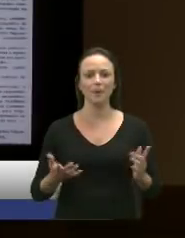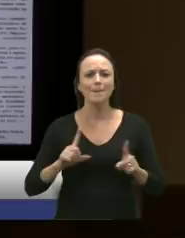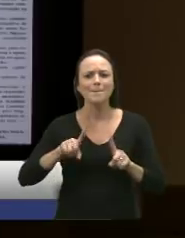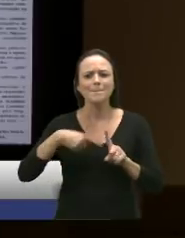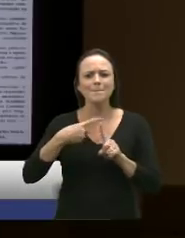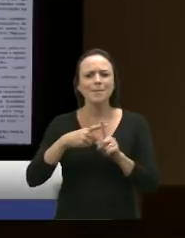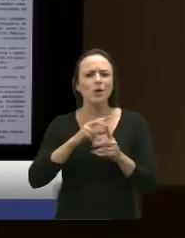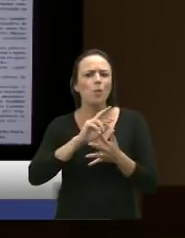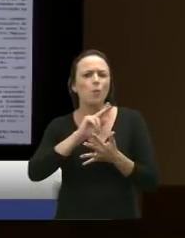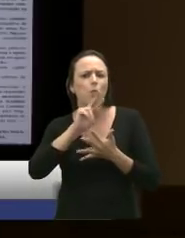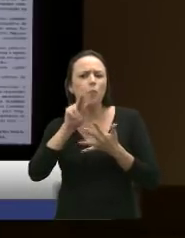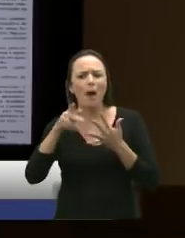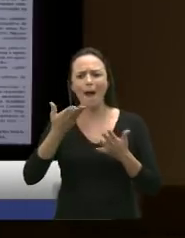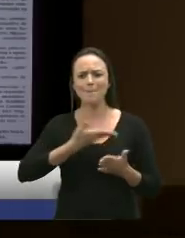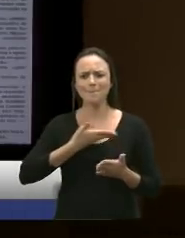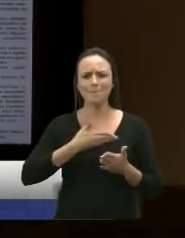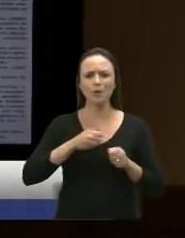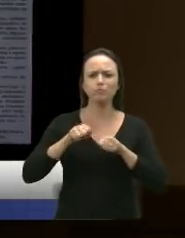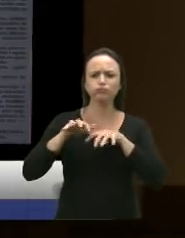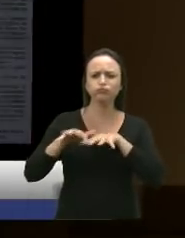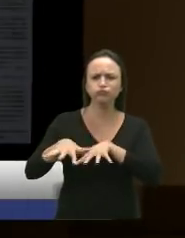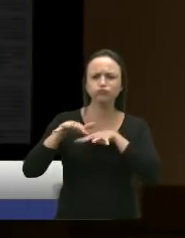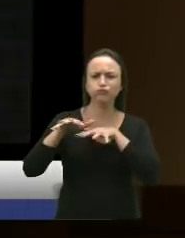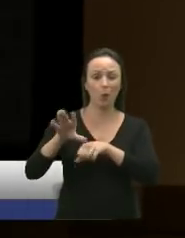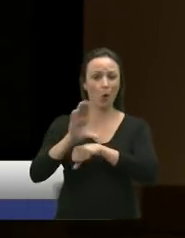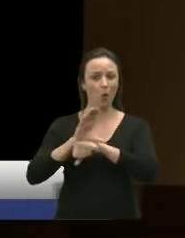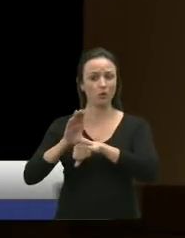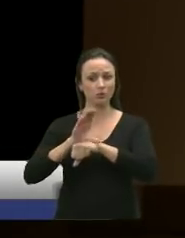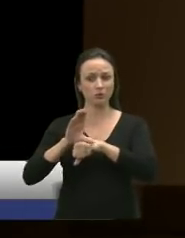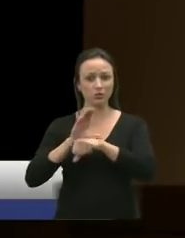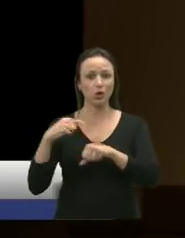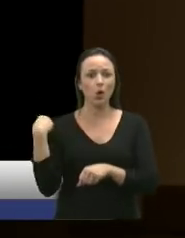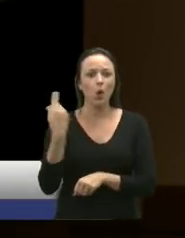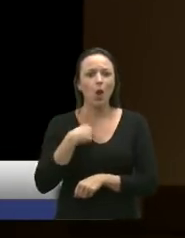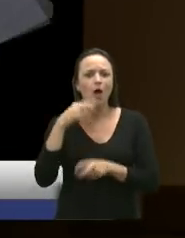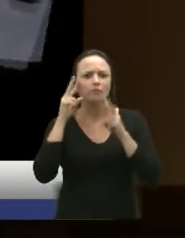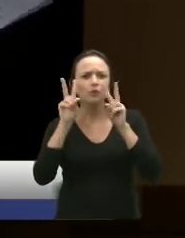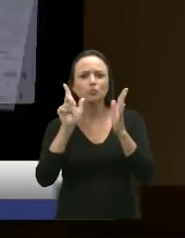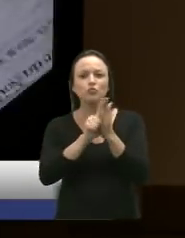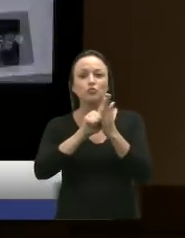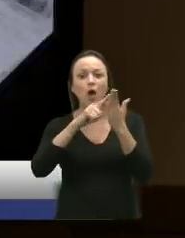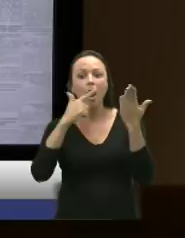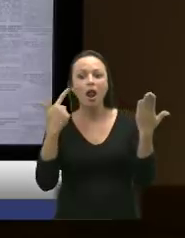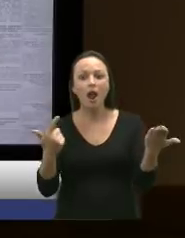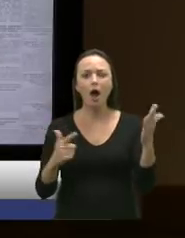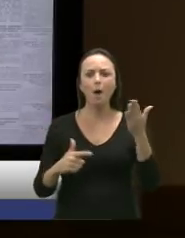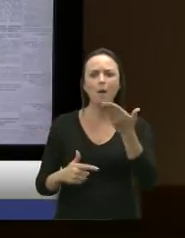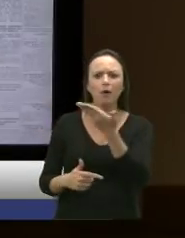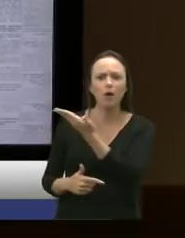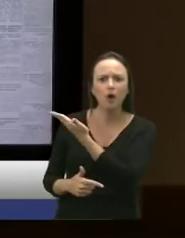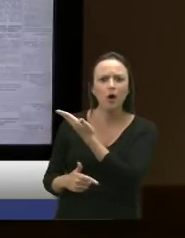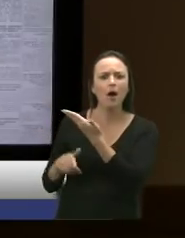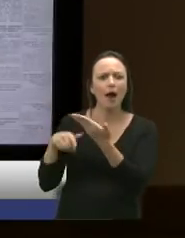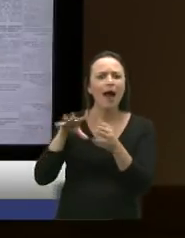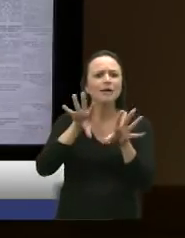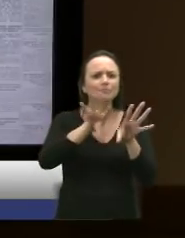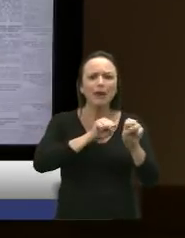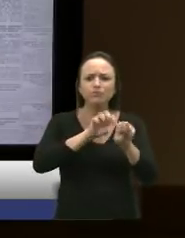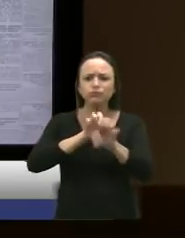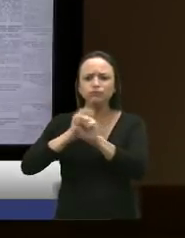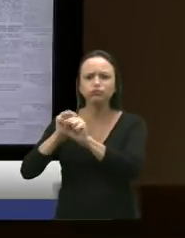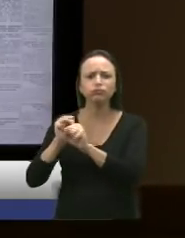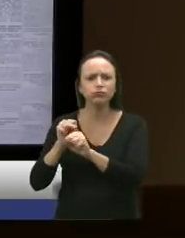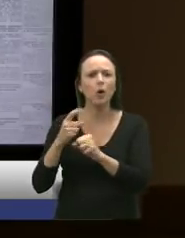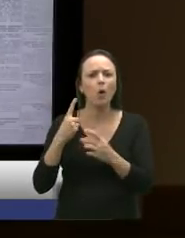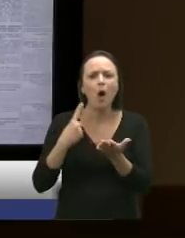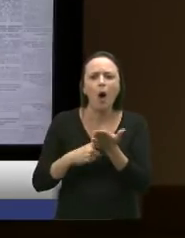outros estados entusiasmados pelo movimento constitucionalista. Nós vemos os jornais também aderindo à causa. Pela primeira vez